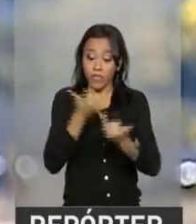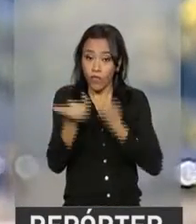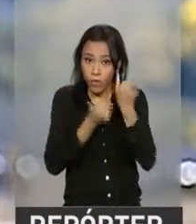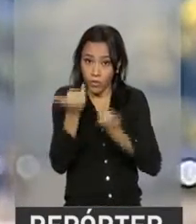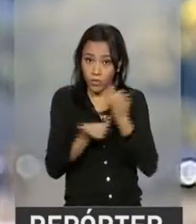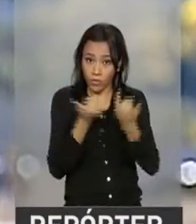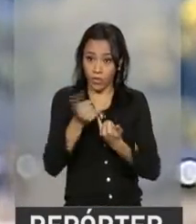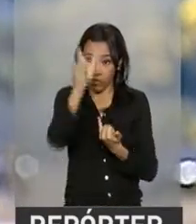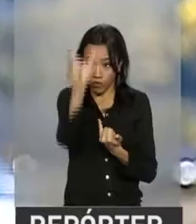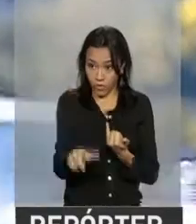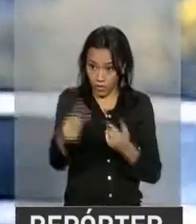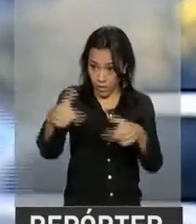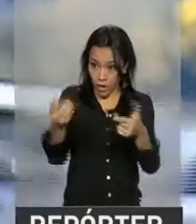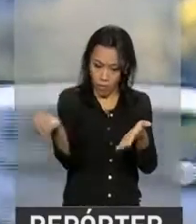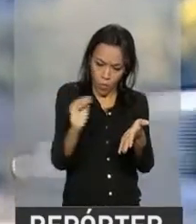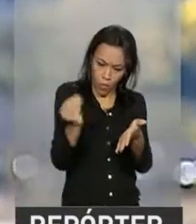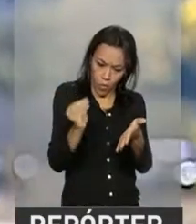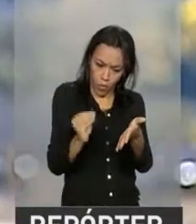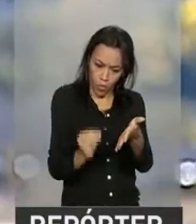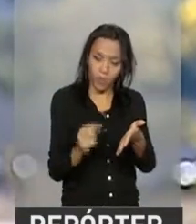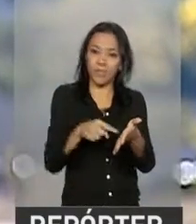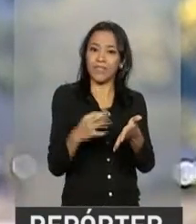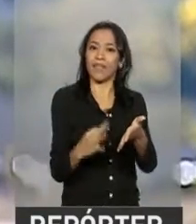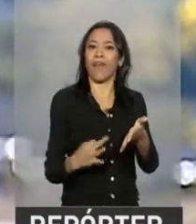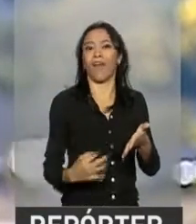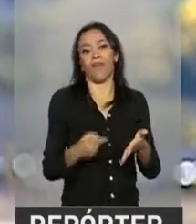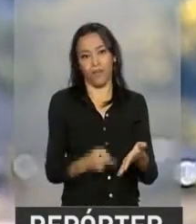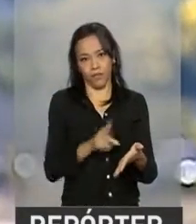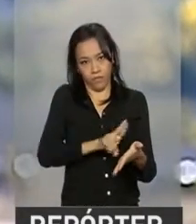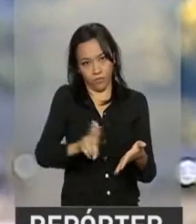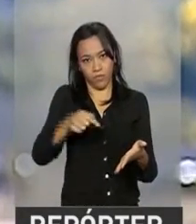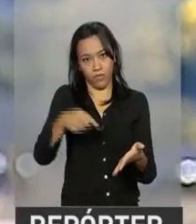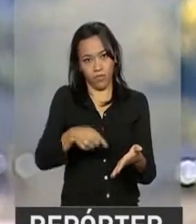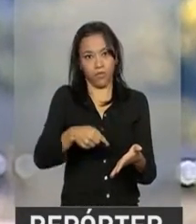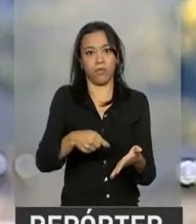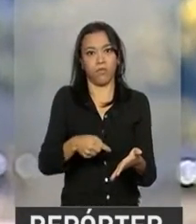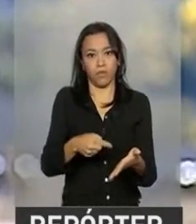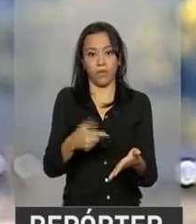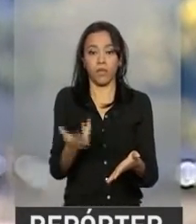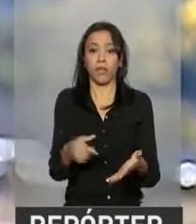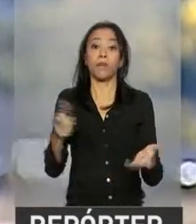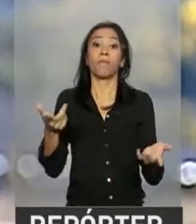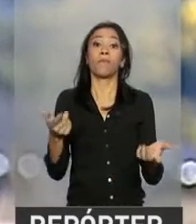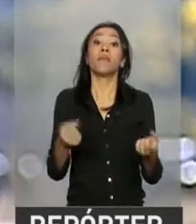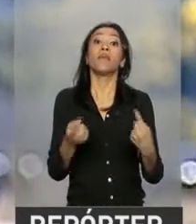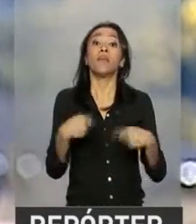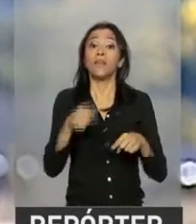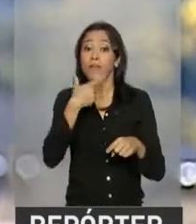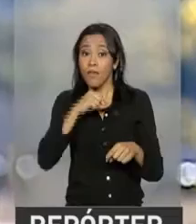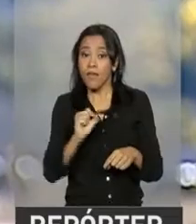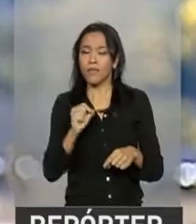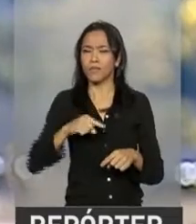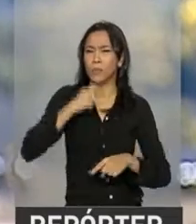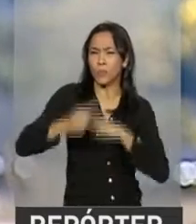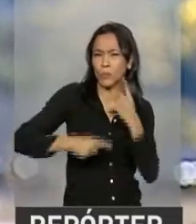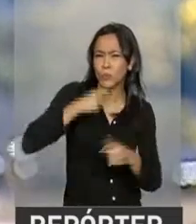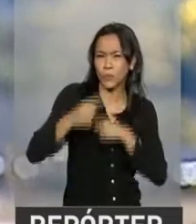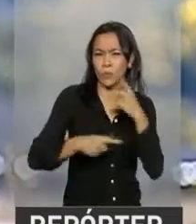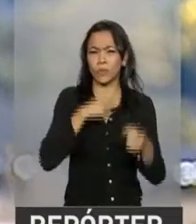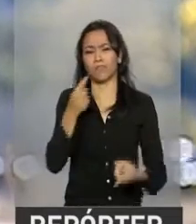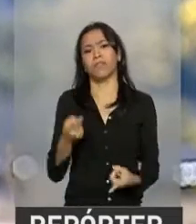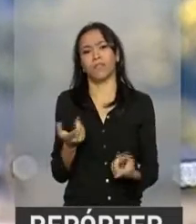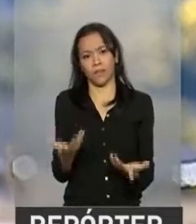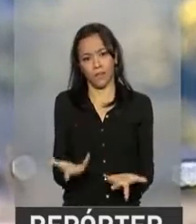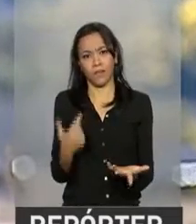corretamente pelo empregador na relação anual de informações sociais e quem ainda tiver dúvida e